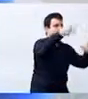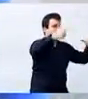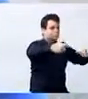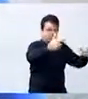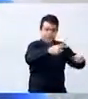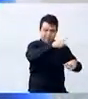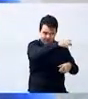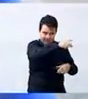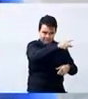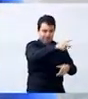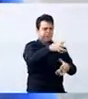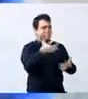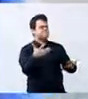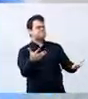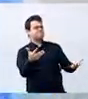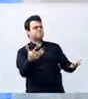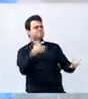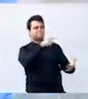não é